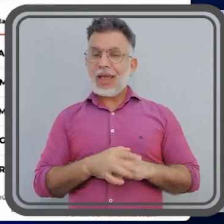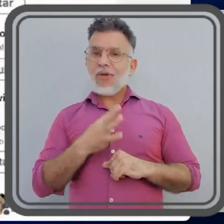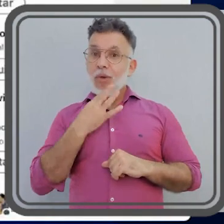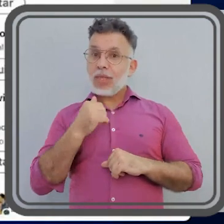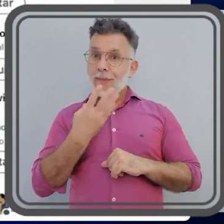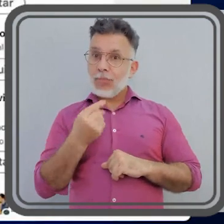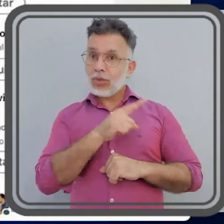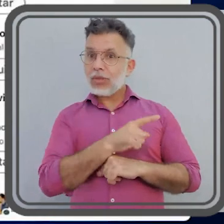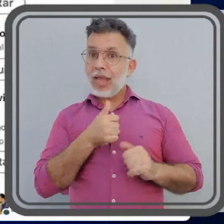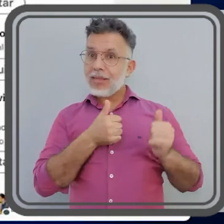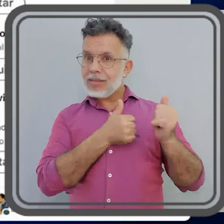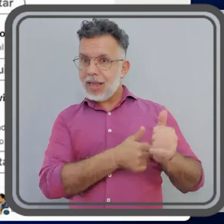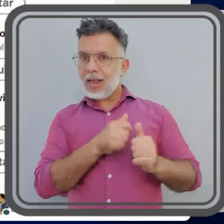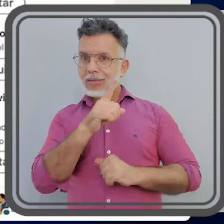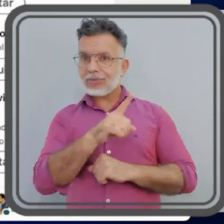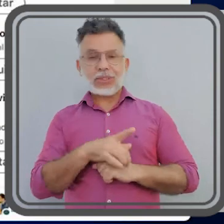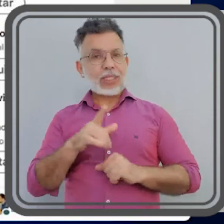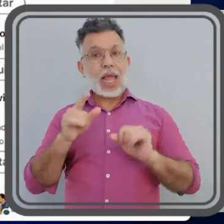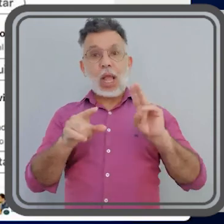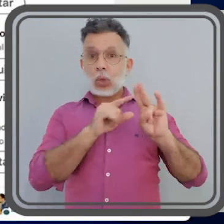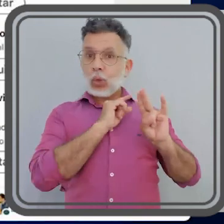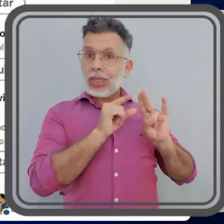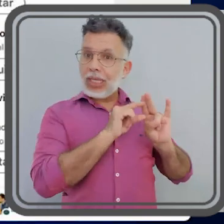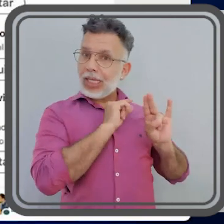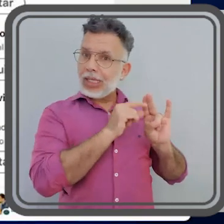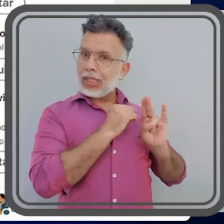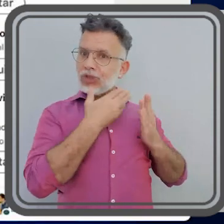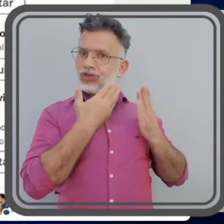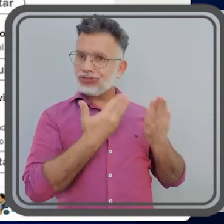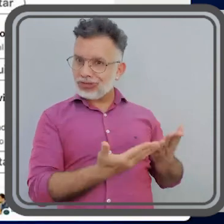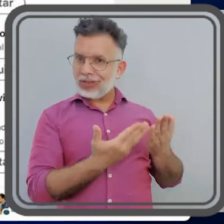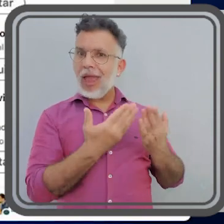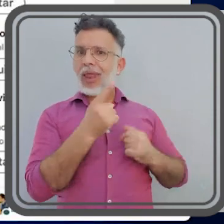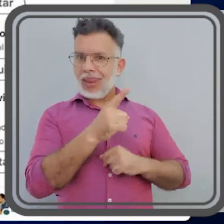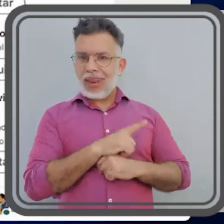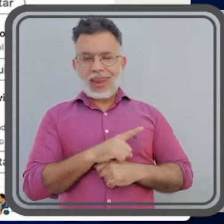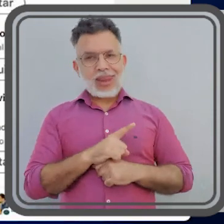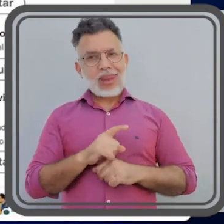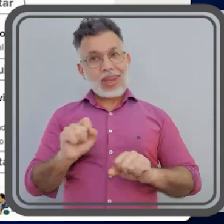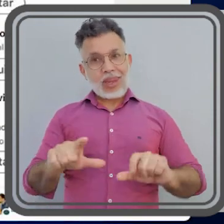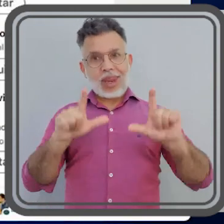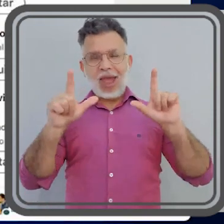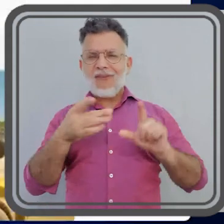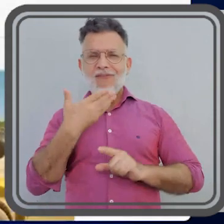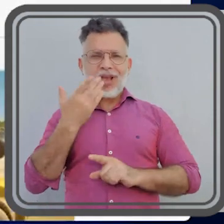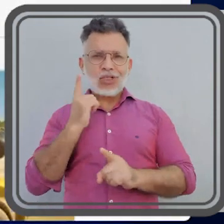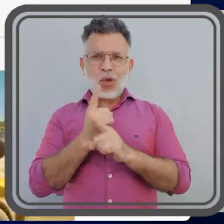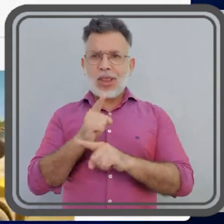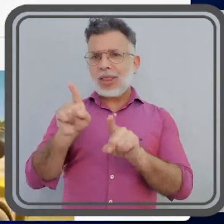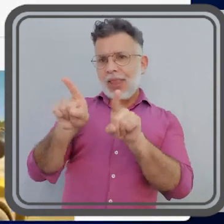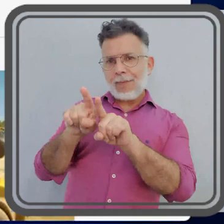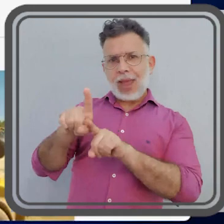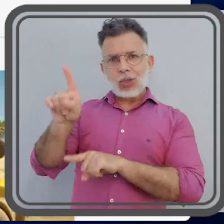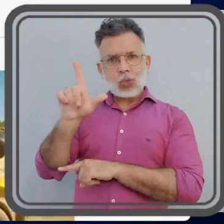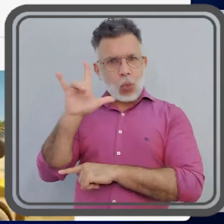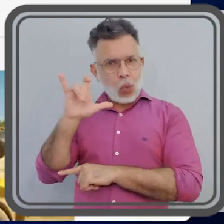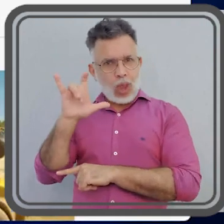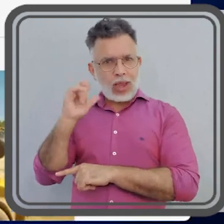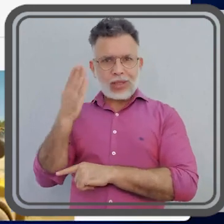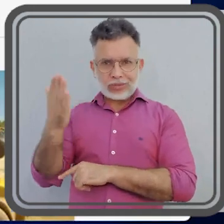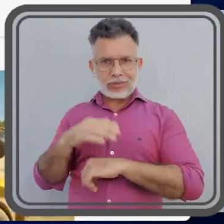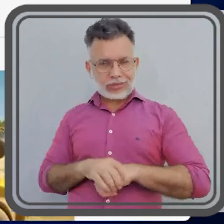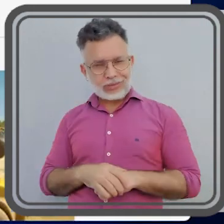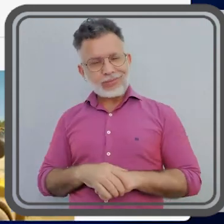bastante. E sigam o Thiago, quem está no LinkedIn aqui, ó, o perfil do Thiago está aí na tela, né? Fácil de encontrar. E também no Insta, né? Thiago